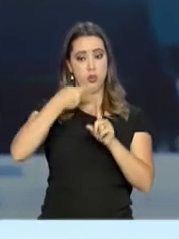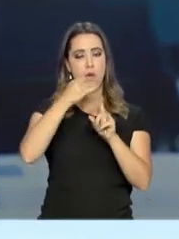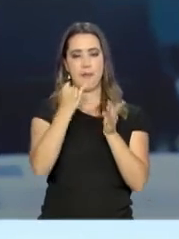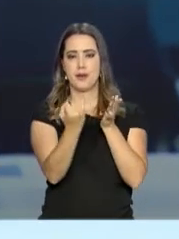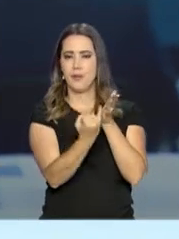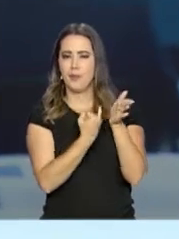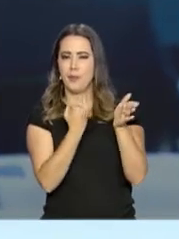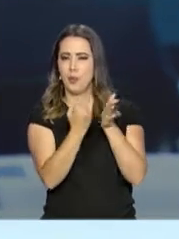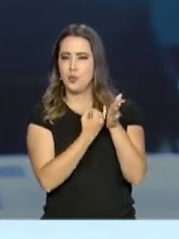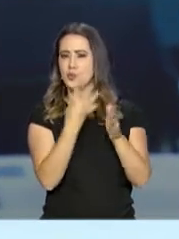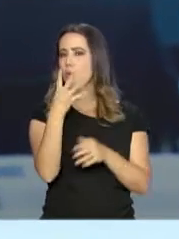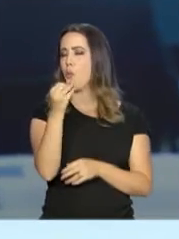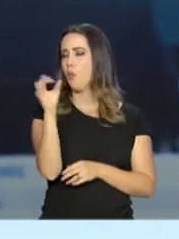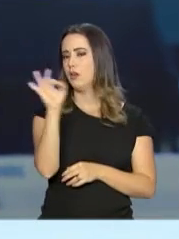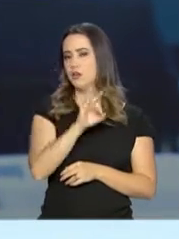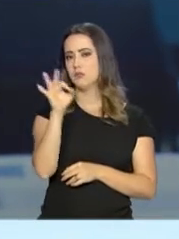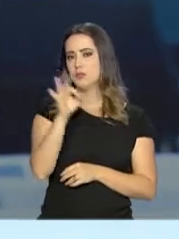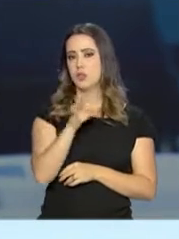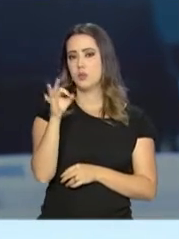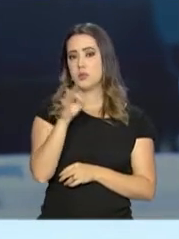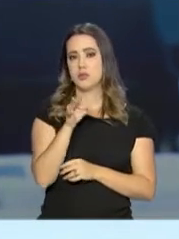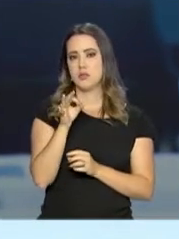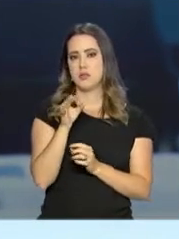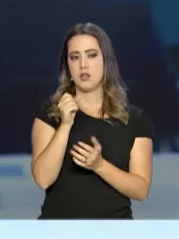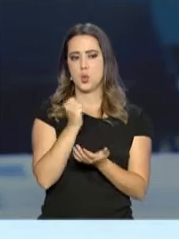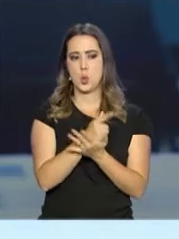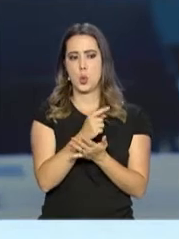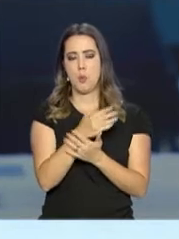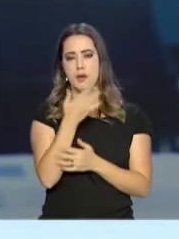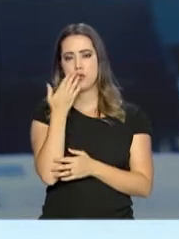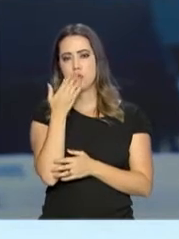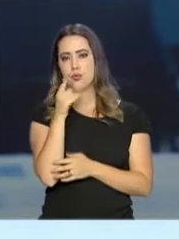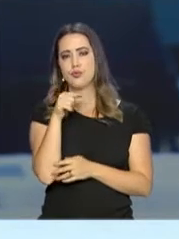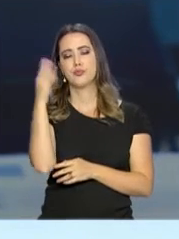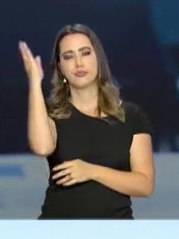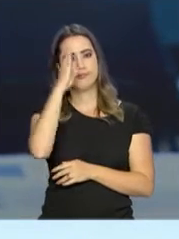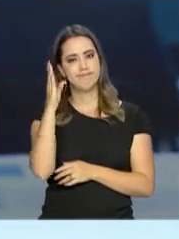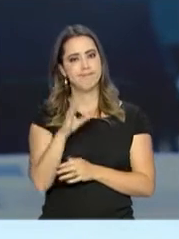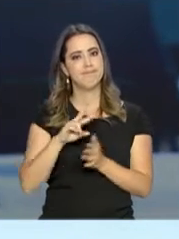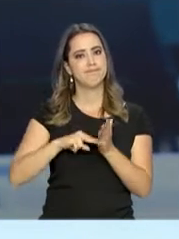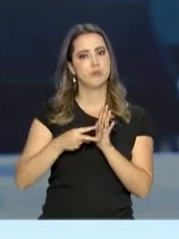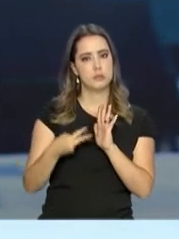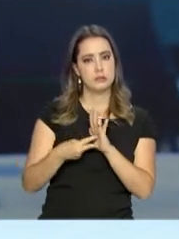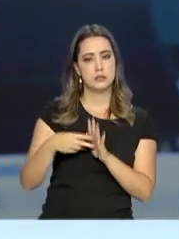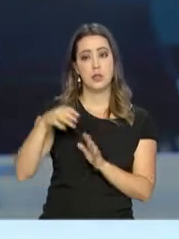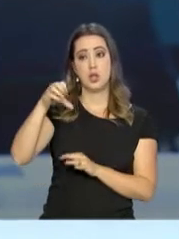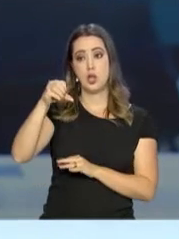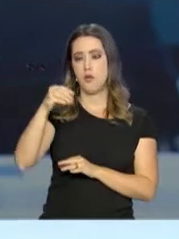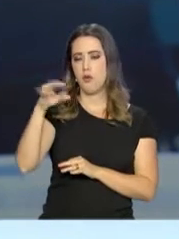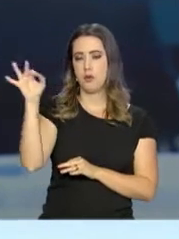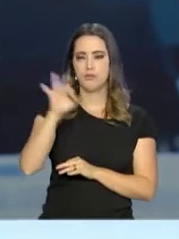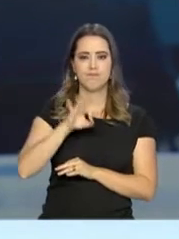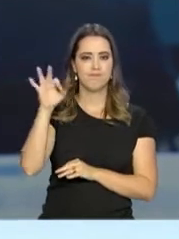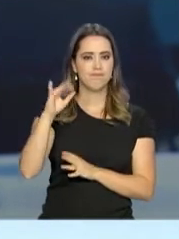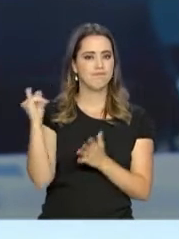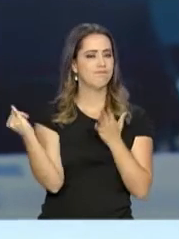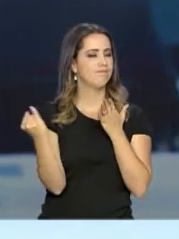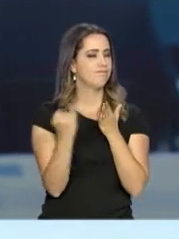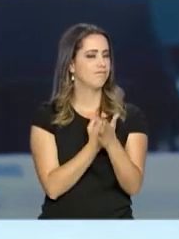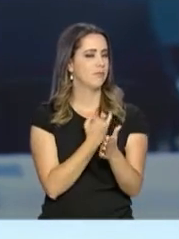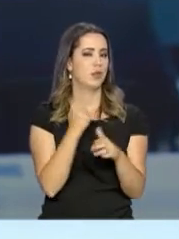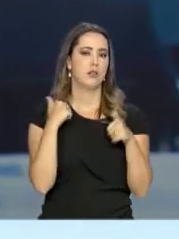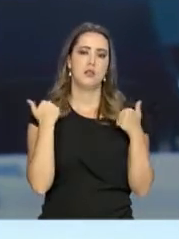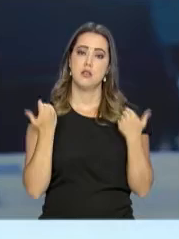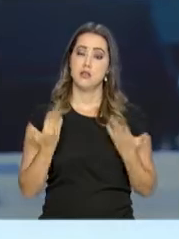40% sobre as importações de açúcar do Brasil, o que resultou numa alíquota de 90%. Com a medida, as